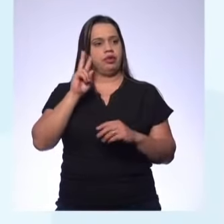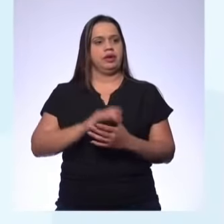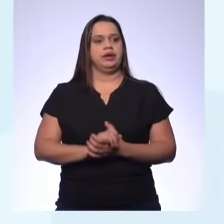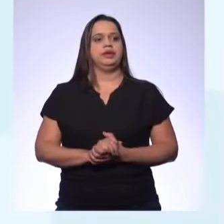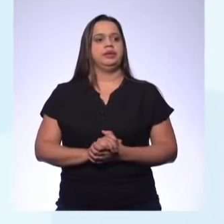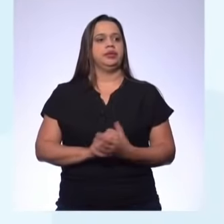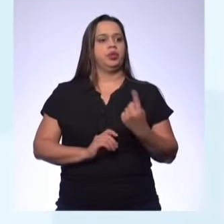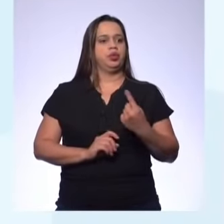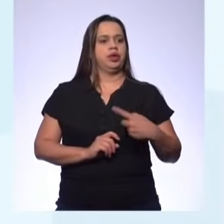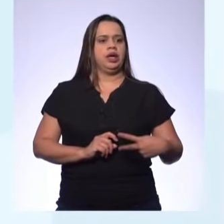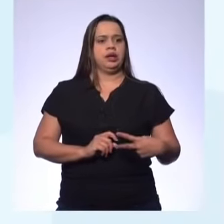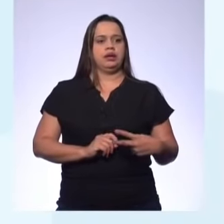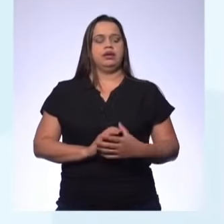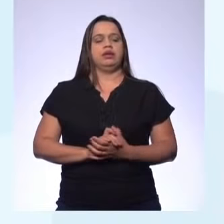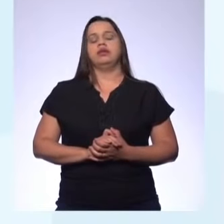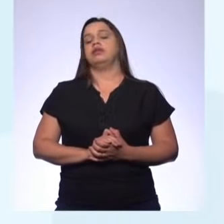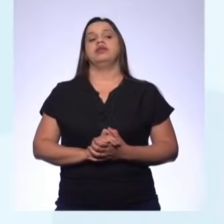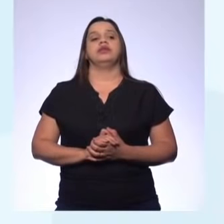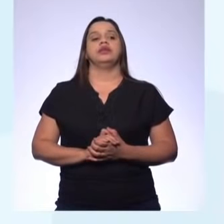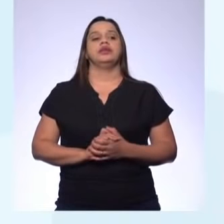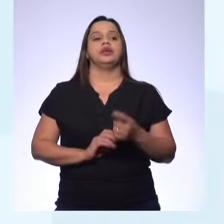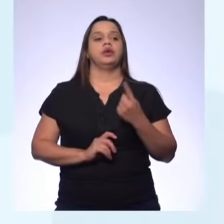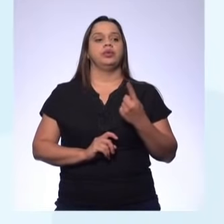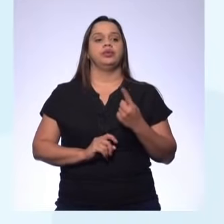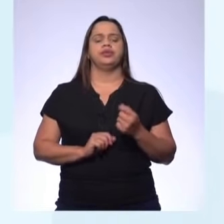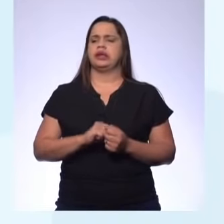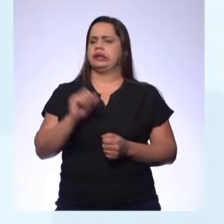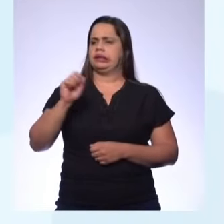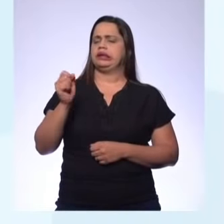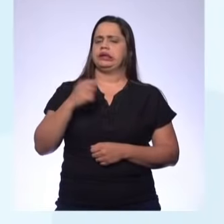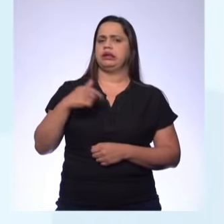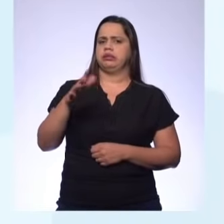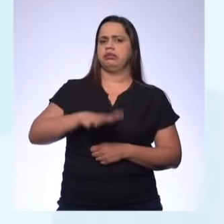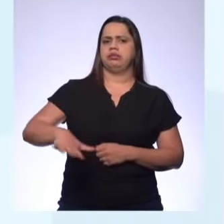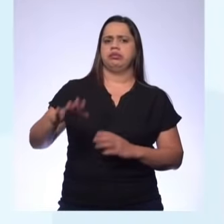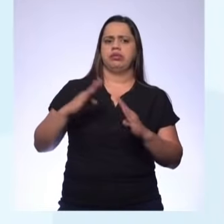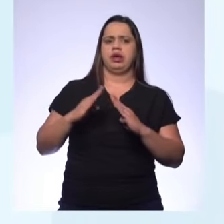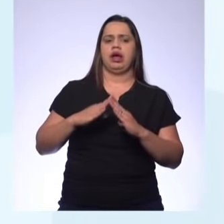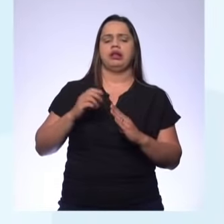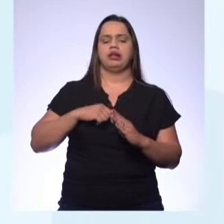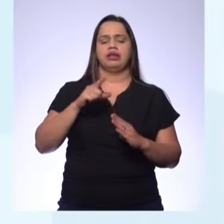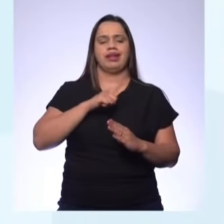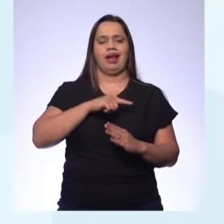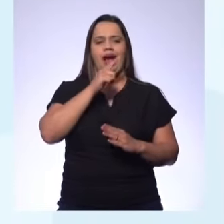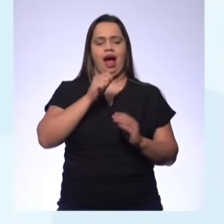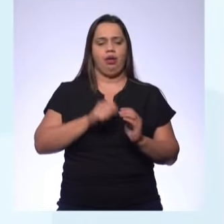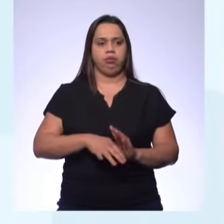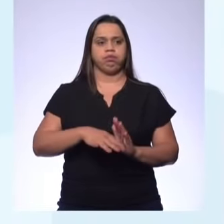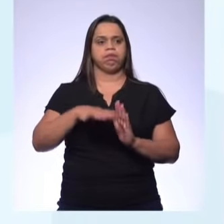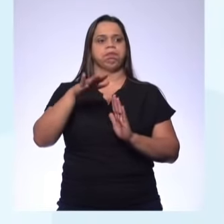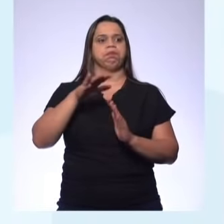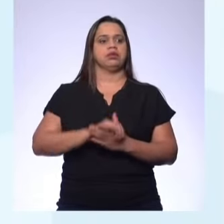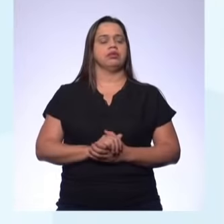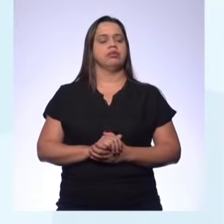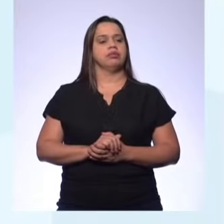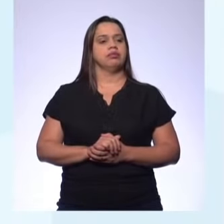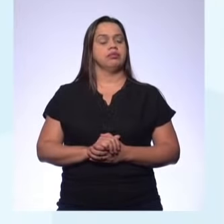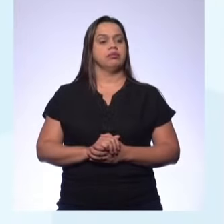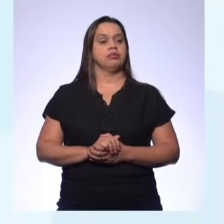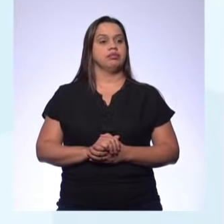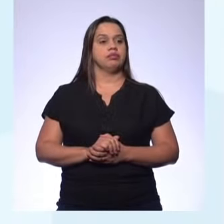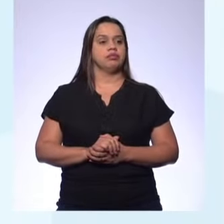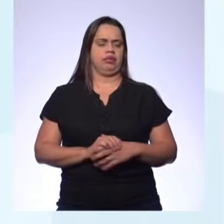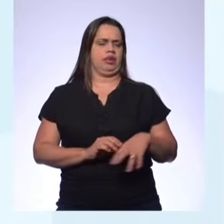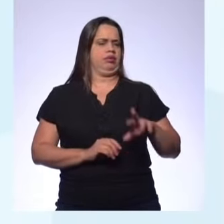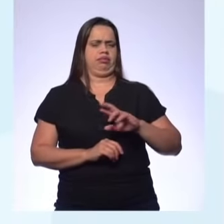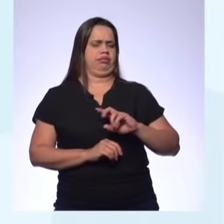is affected by floods. Sim, minha comunidade é afetada por enchentes. No, my community isn't affected by floods. Não, minha comunidade